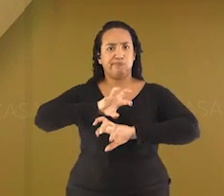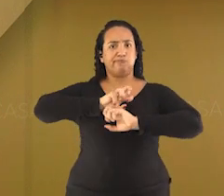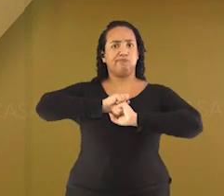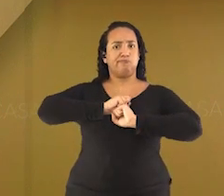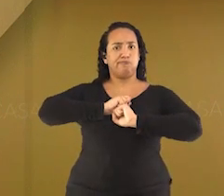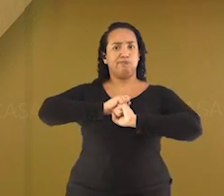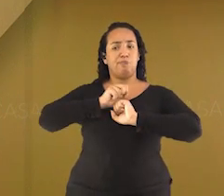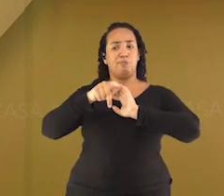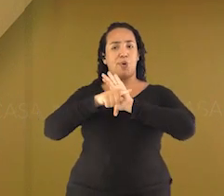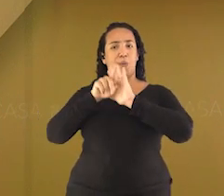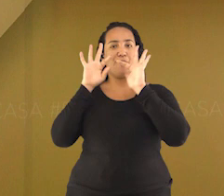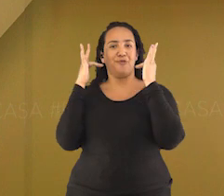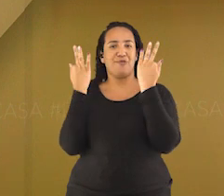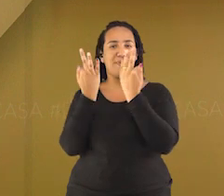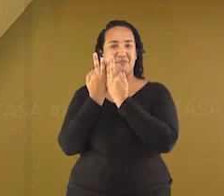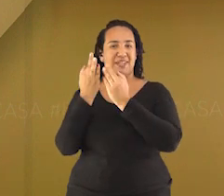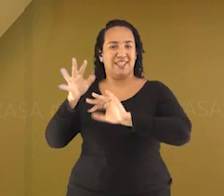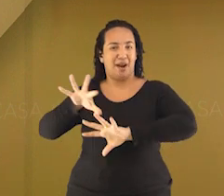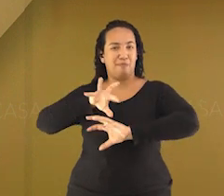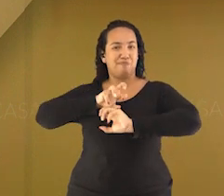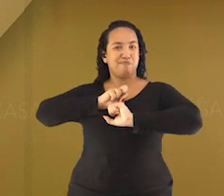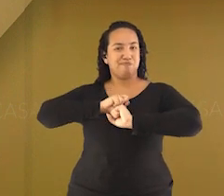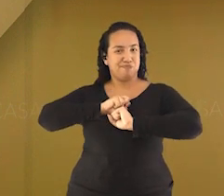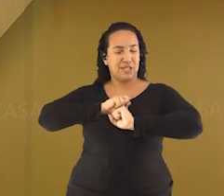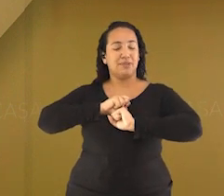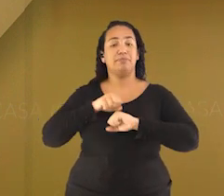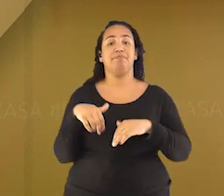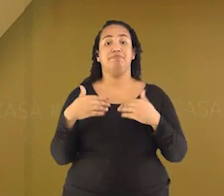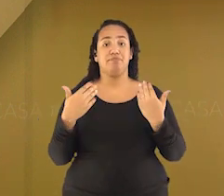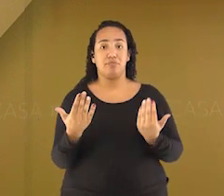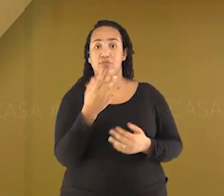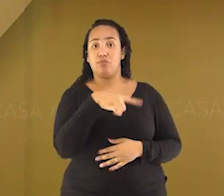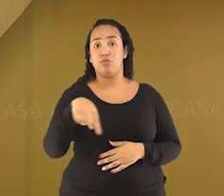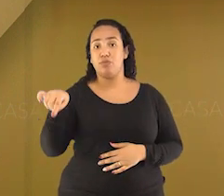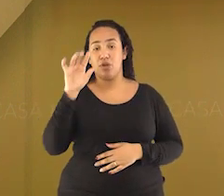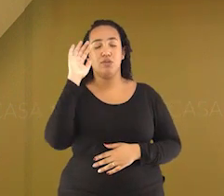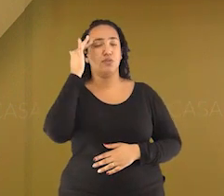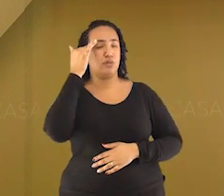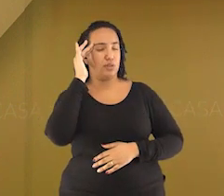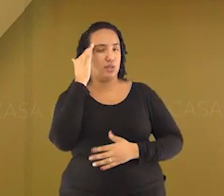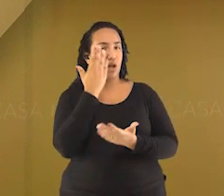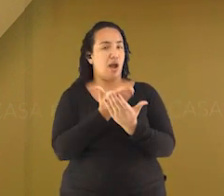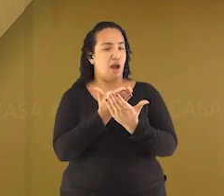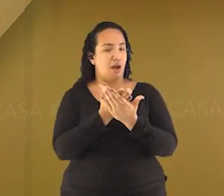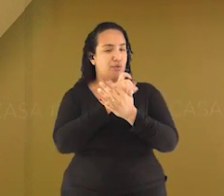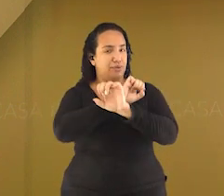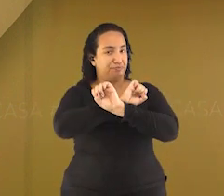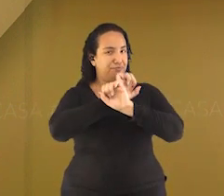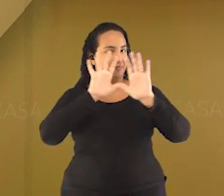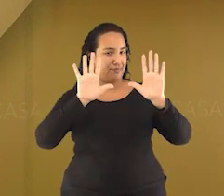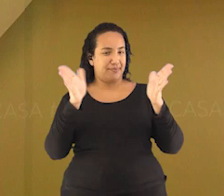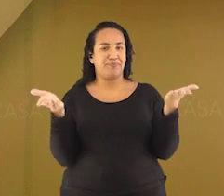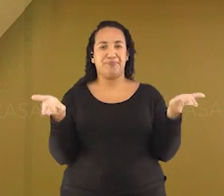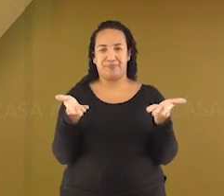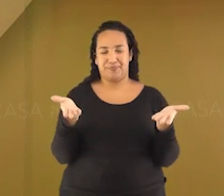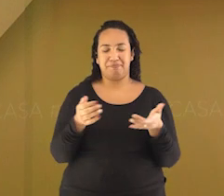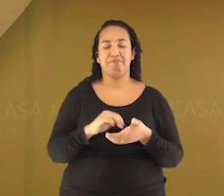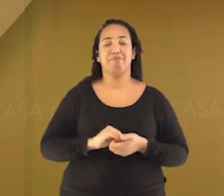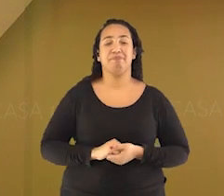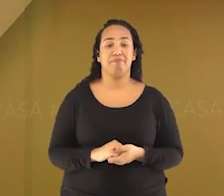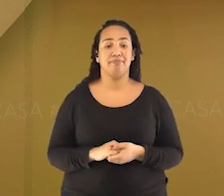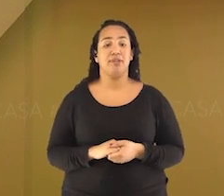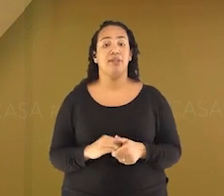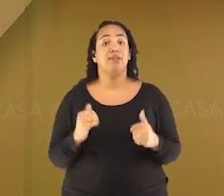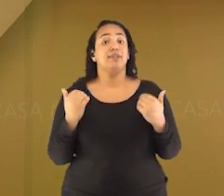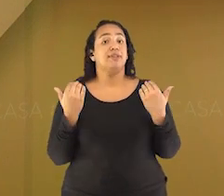transmitimos aos nossos descendentes são características hereditárias. Isso vai nos ajudar muito a entender as próximas partes dessa aula.